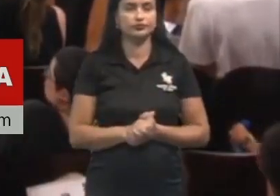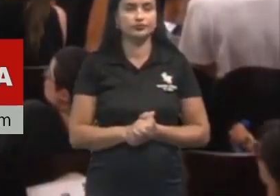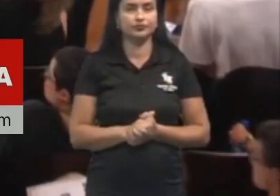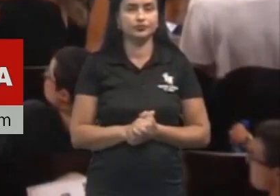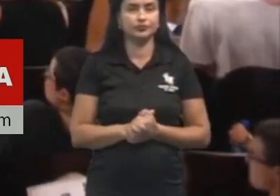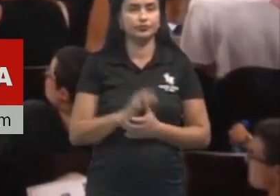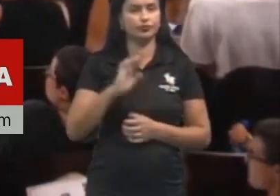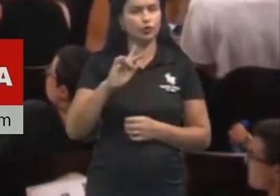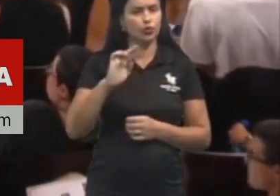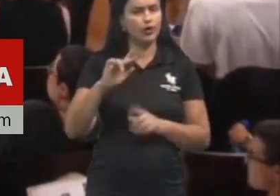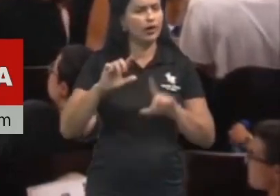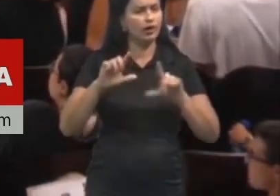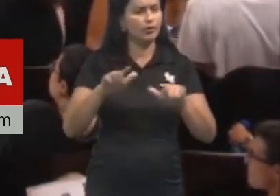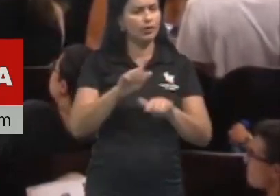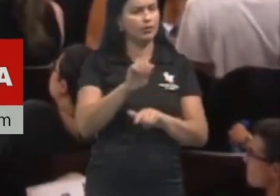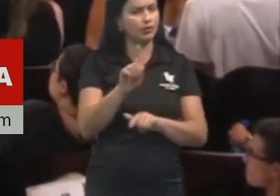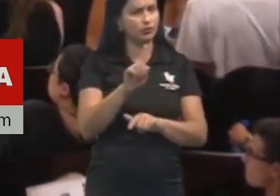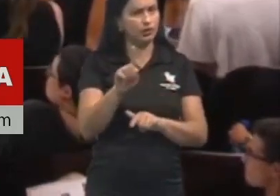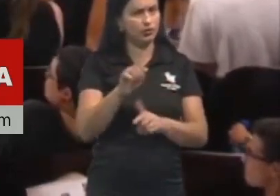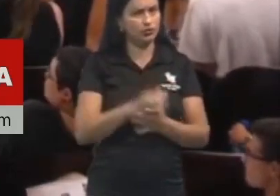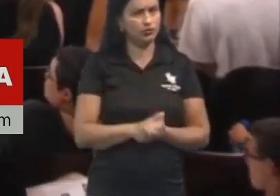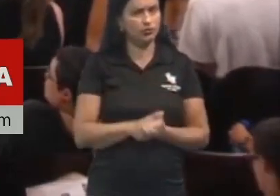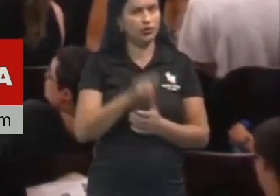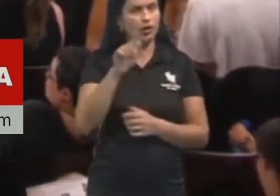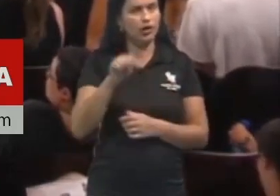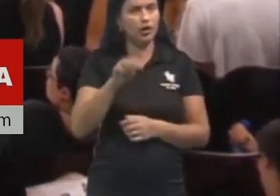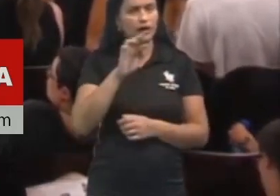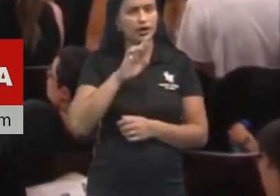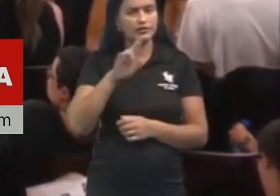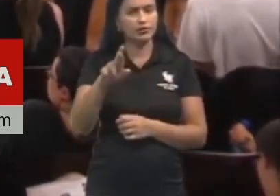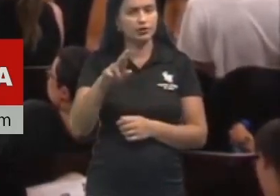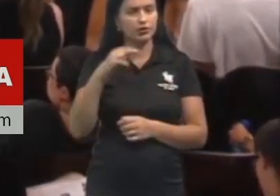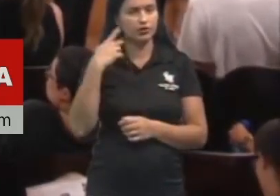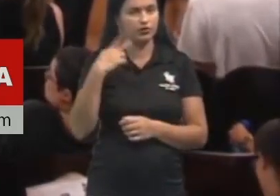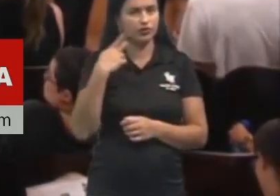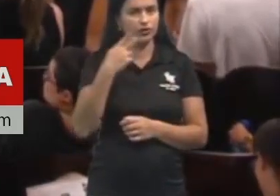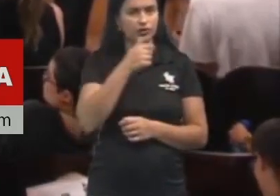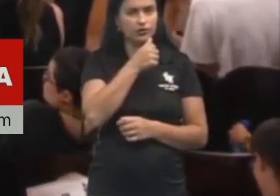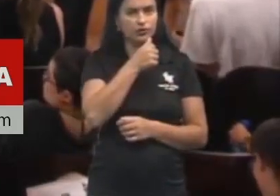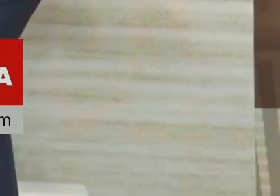4 votos contrários. Cido Oliveira, Laís Perru, Thalia Sobral e Juraci Schaefer.